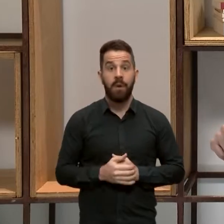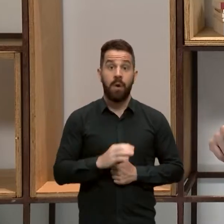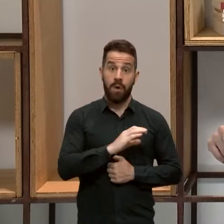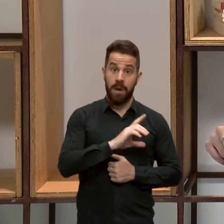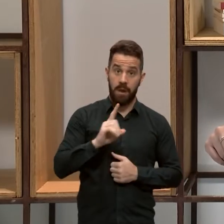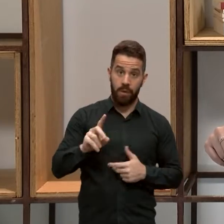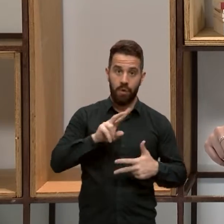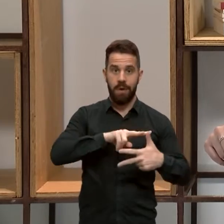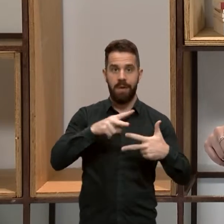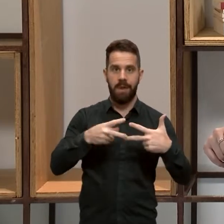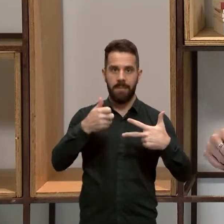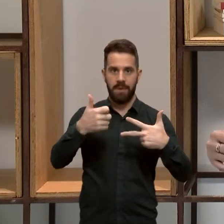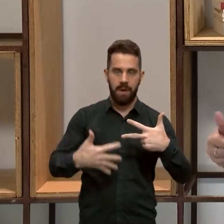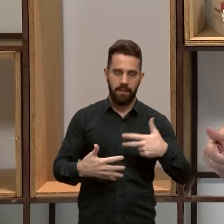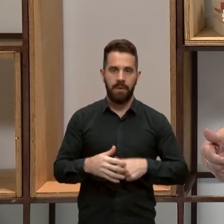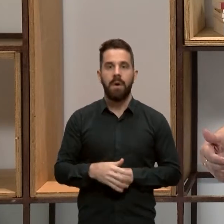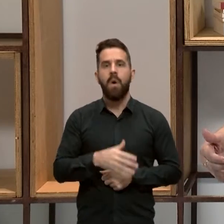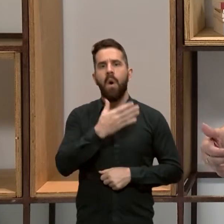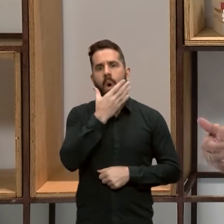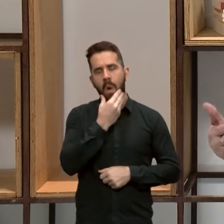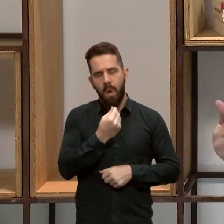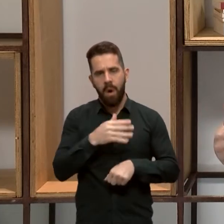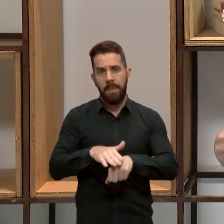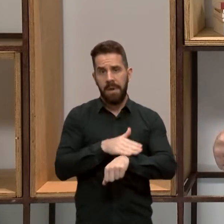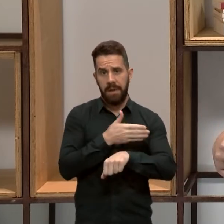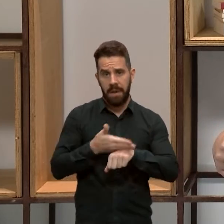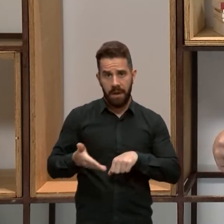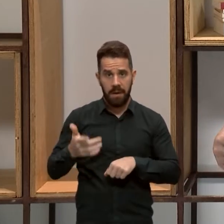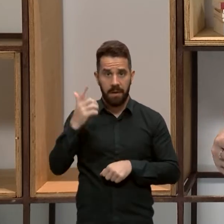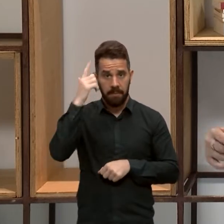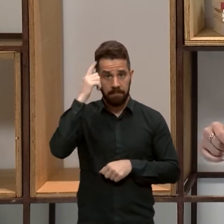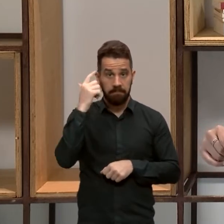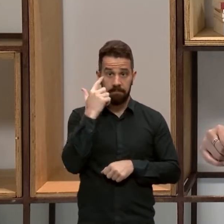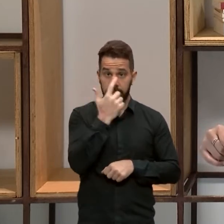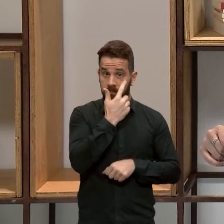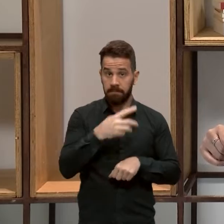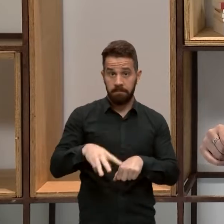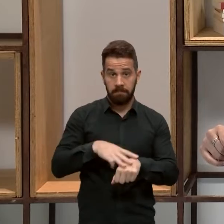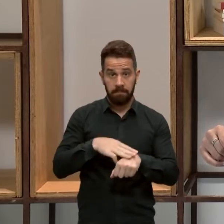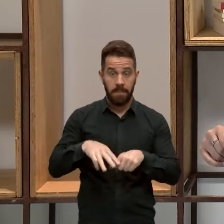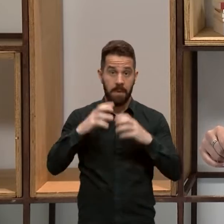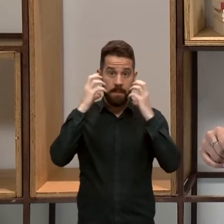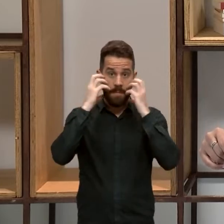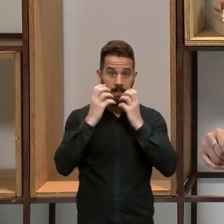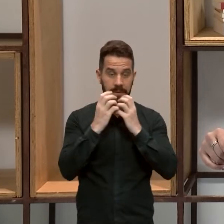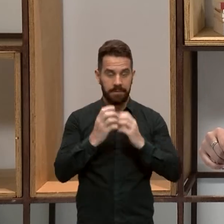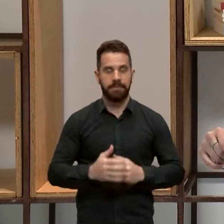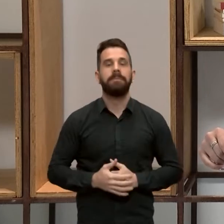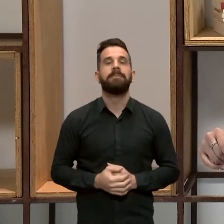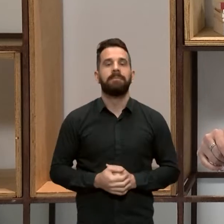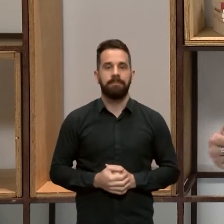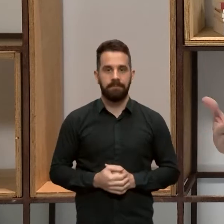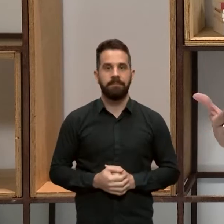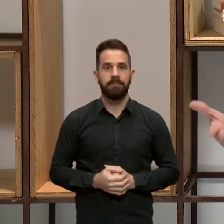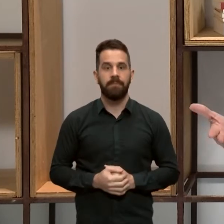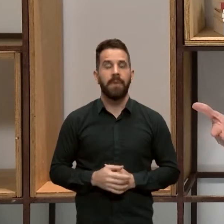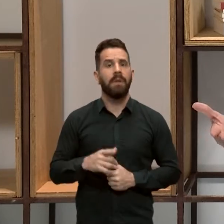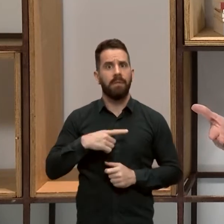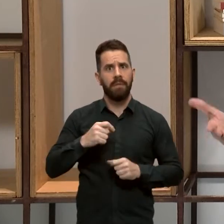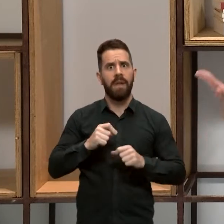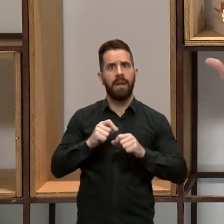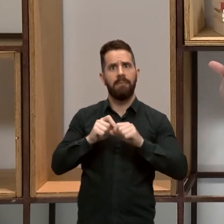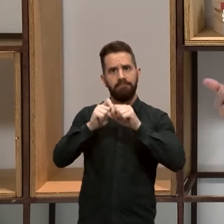do LabTAV. Ele é um homem de pele clara, tem cabelos e olhos castanhos e usa uma barba cheia. Nosso programa está sendo transmitido